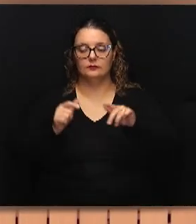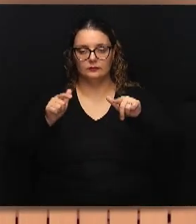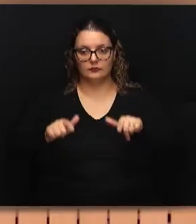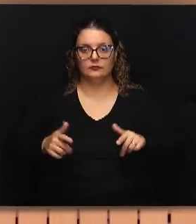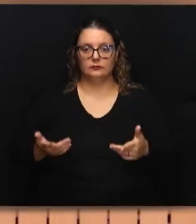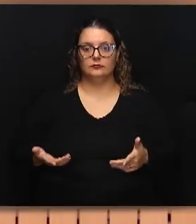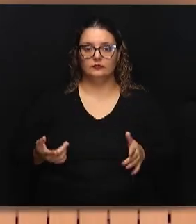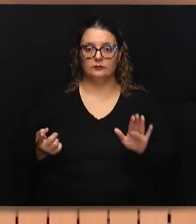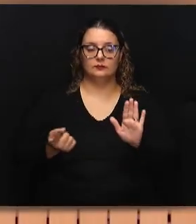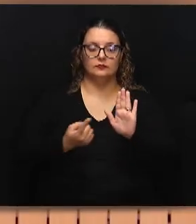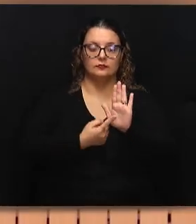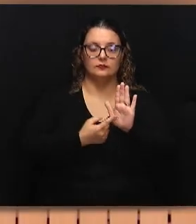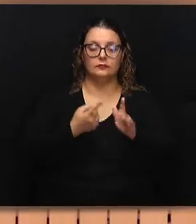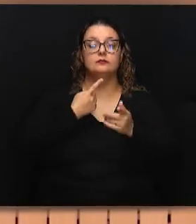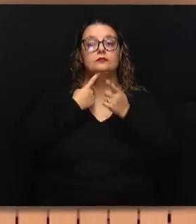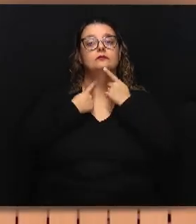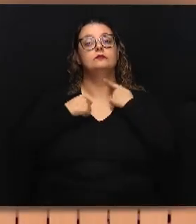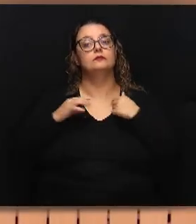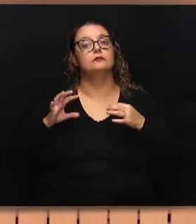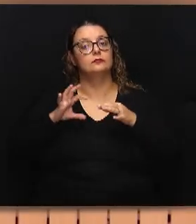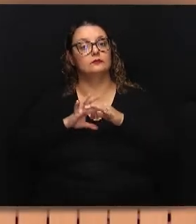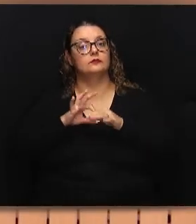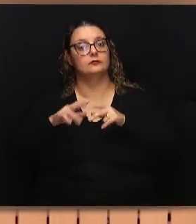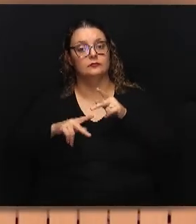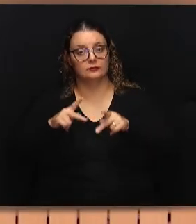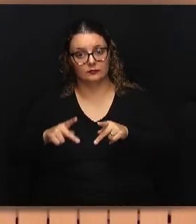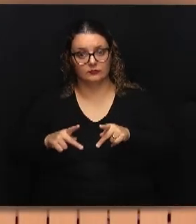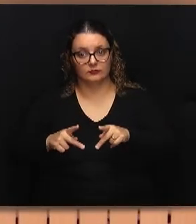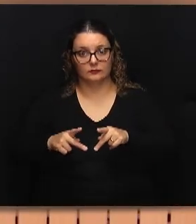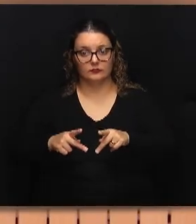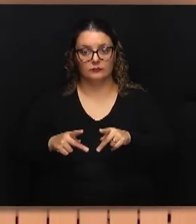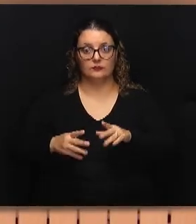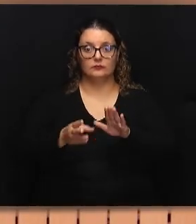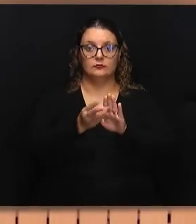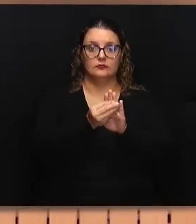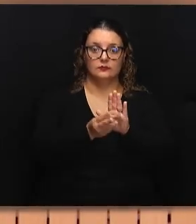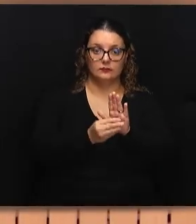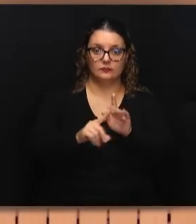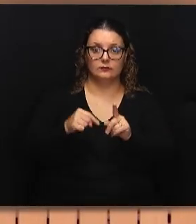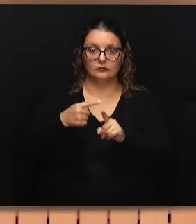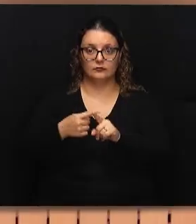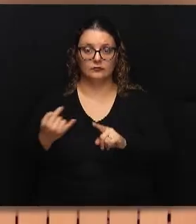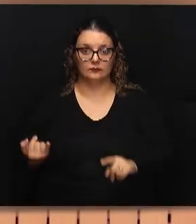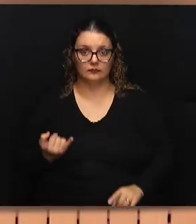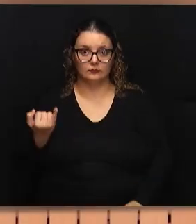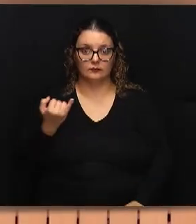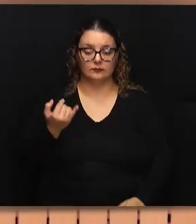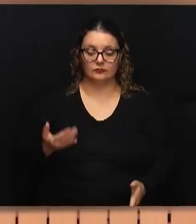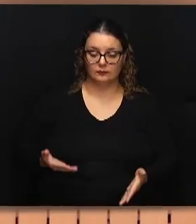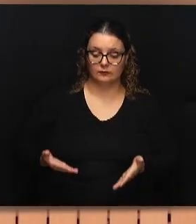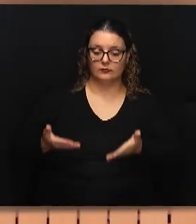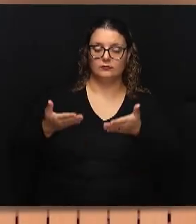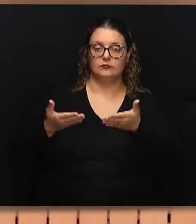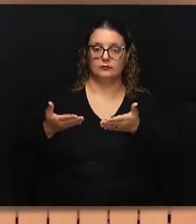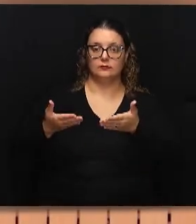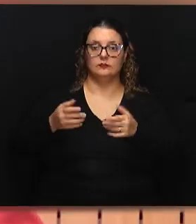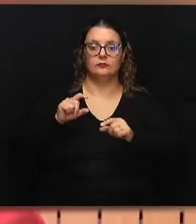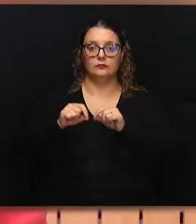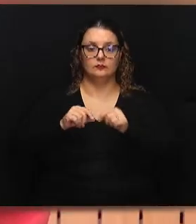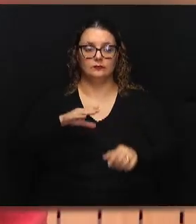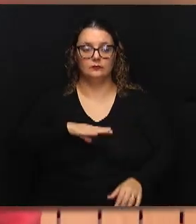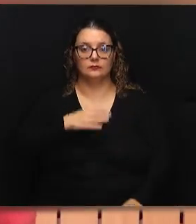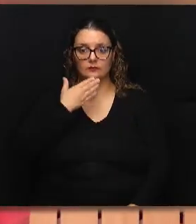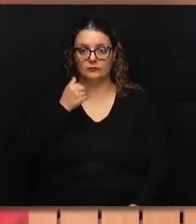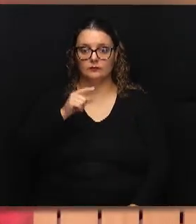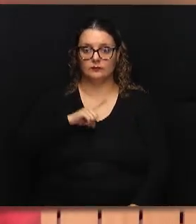que desejam se conectar com o público por meio de um conteúdo positivo, relevante e que enaltece o que a cidade tem de melhor.